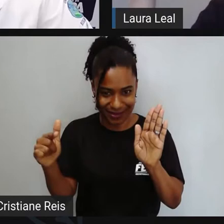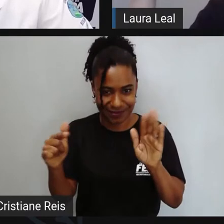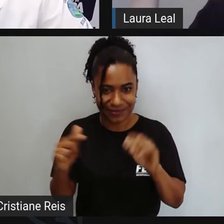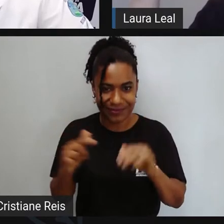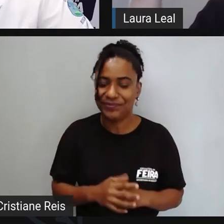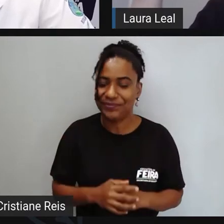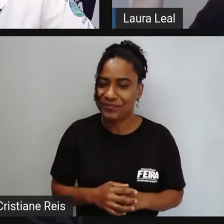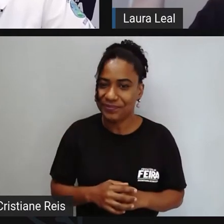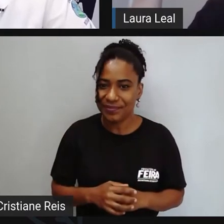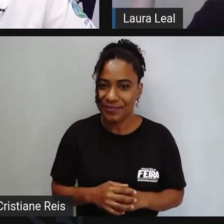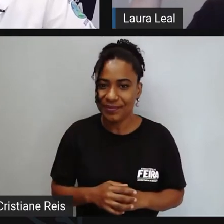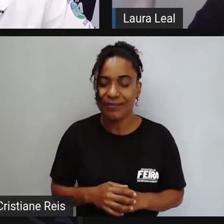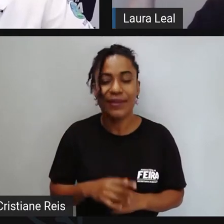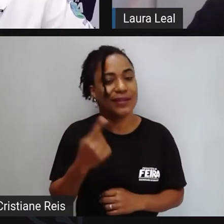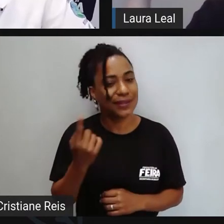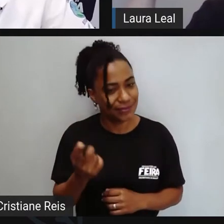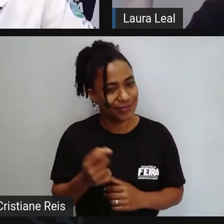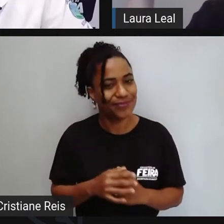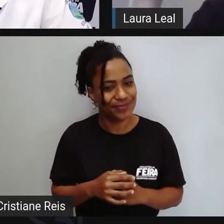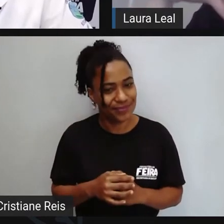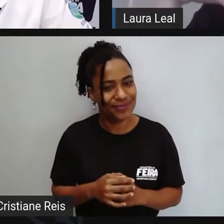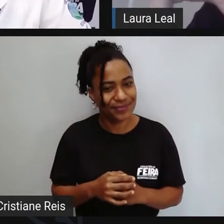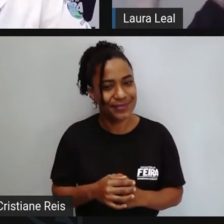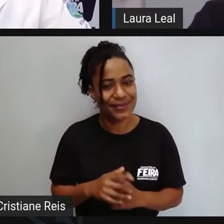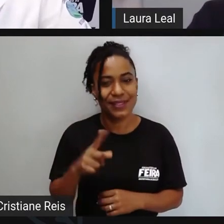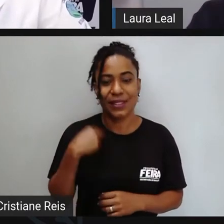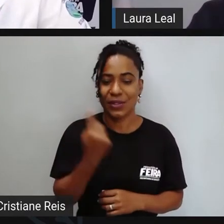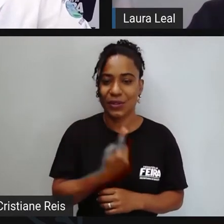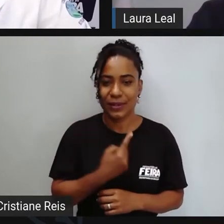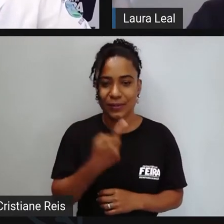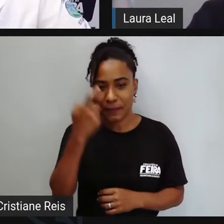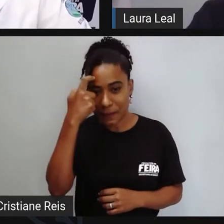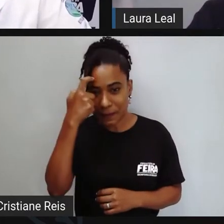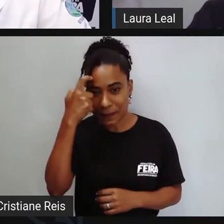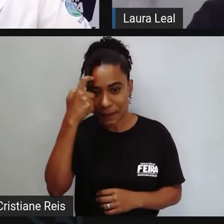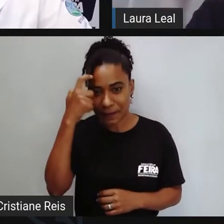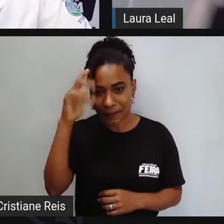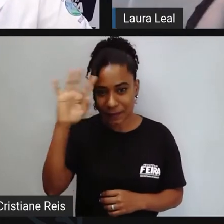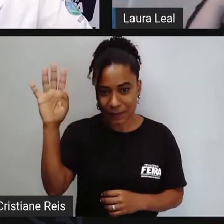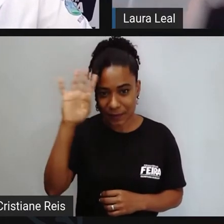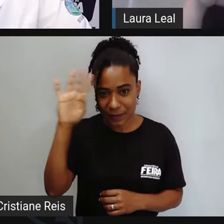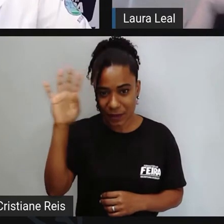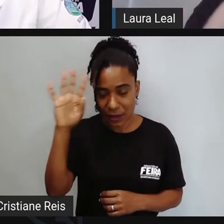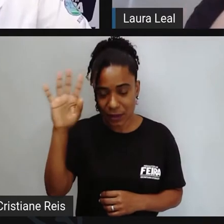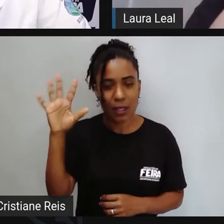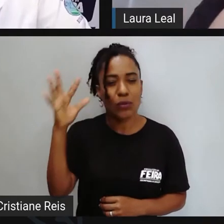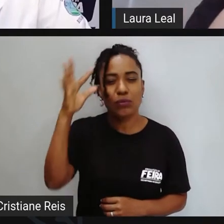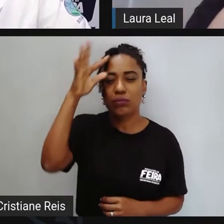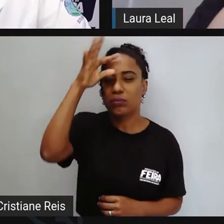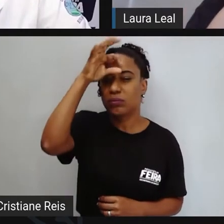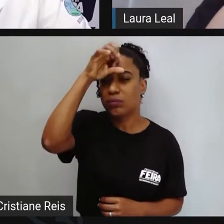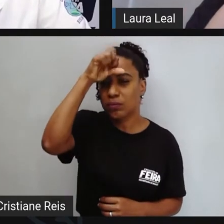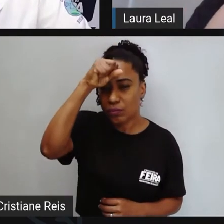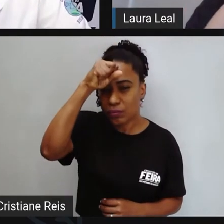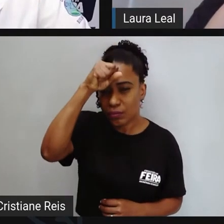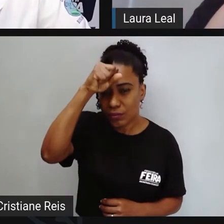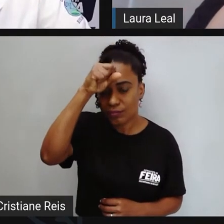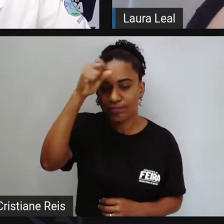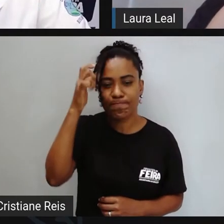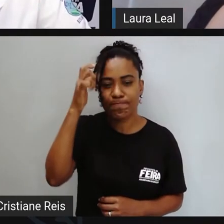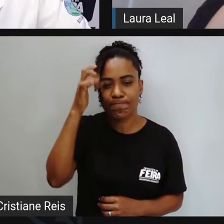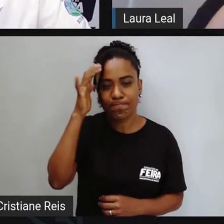molda o nosso conhecimento à medida que a gente vai crescendo, né? A gente fez esse exercício de pensar